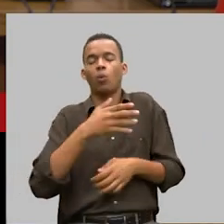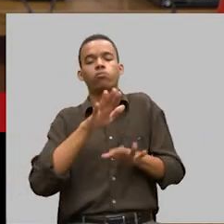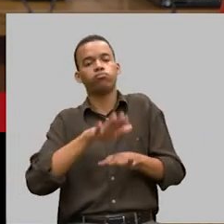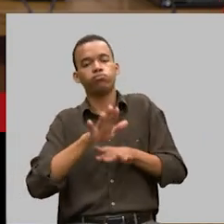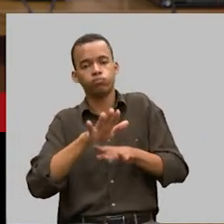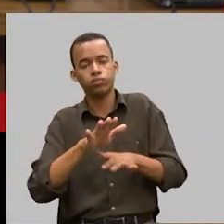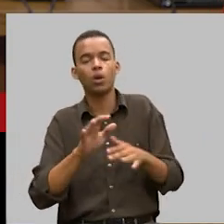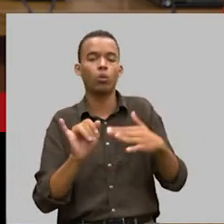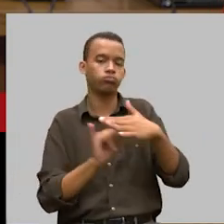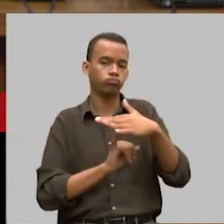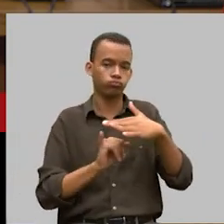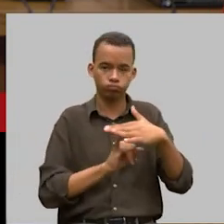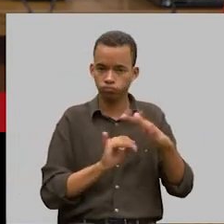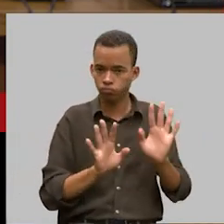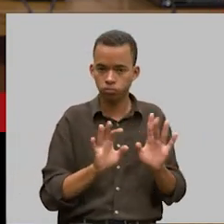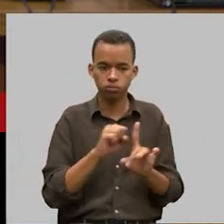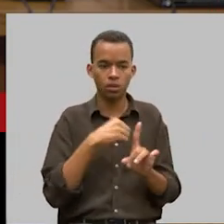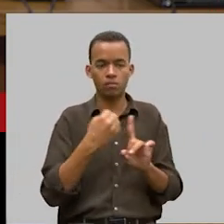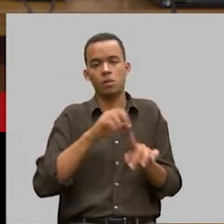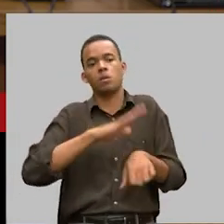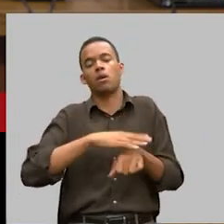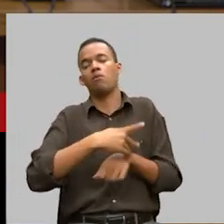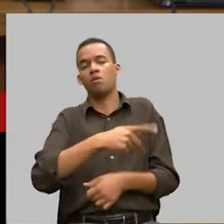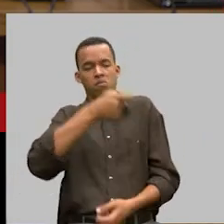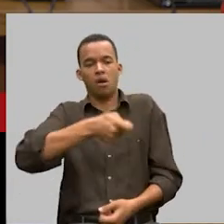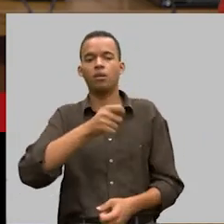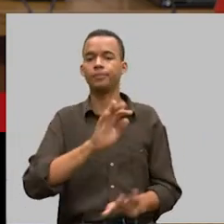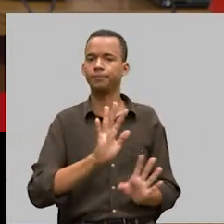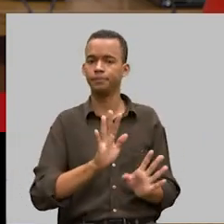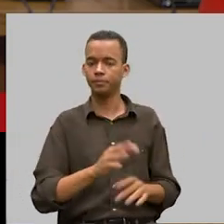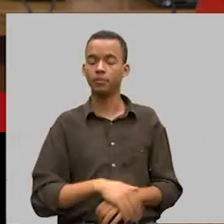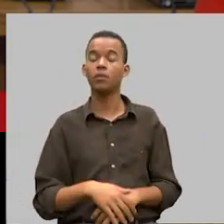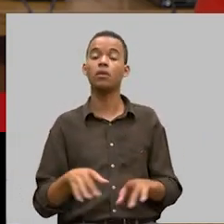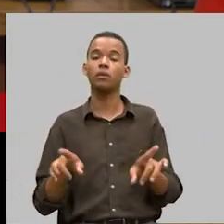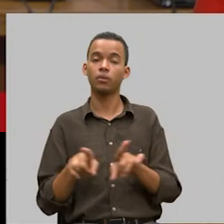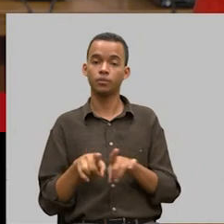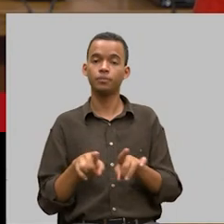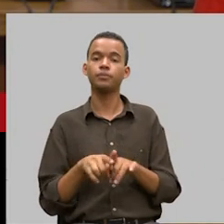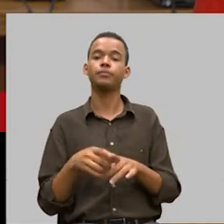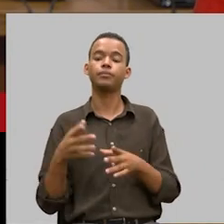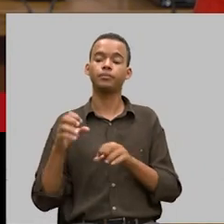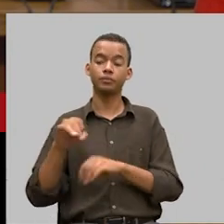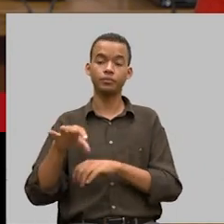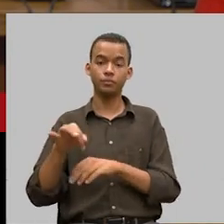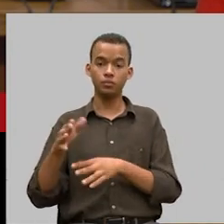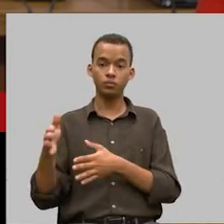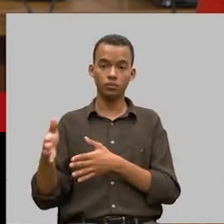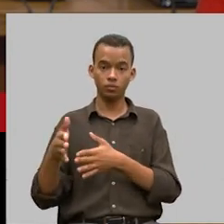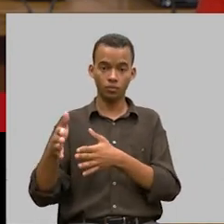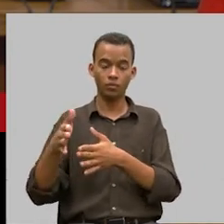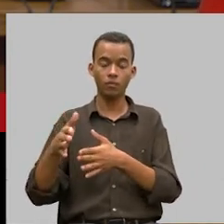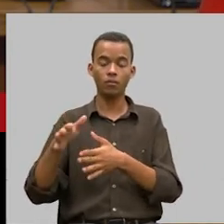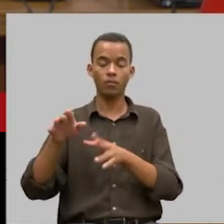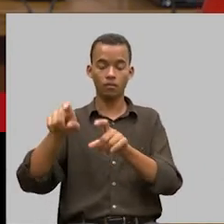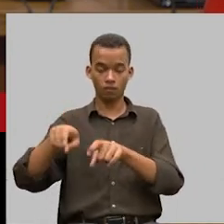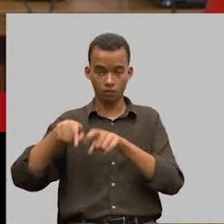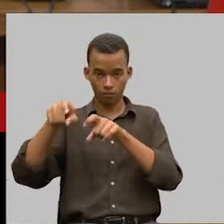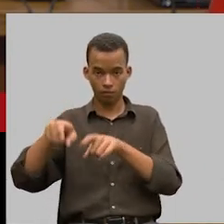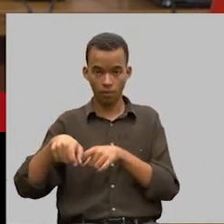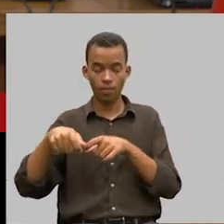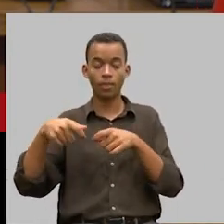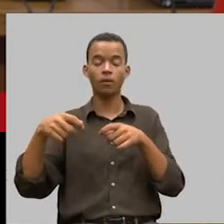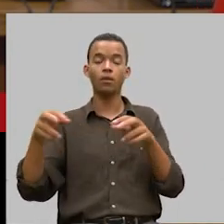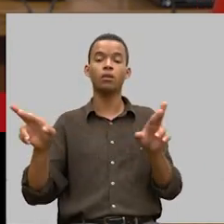organização social para caldar a matriz da Educação do campo ela tá relacionada Ela